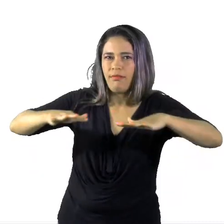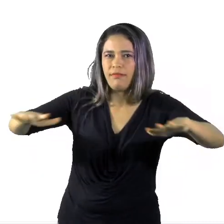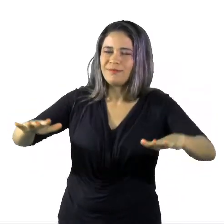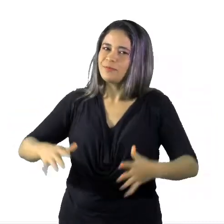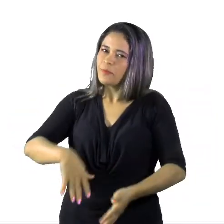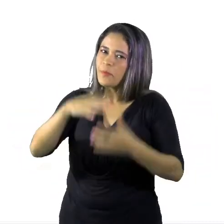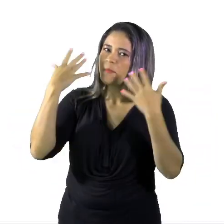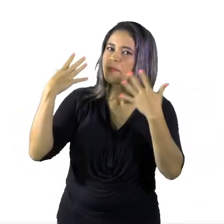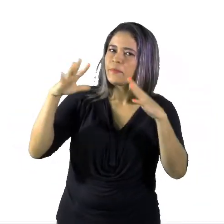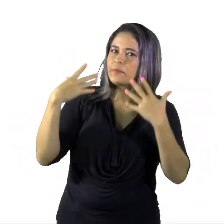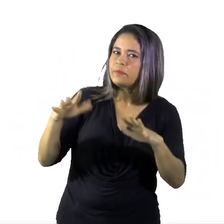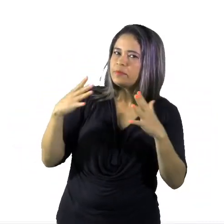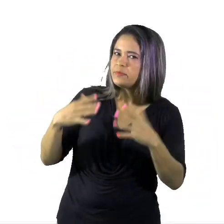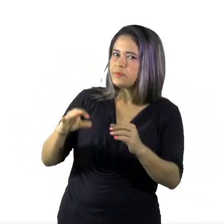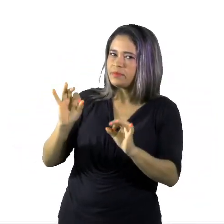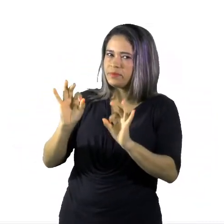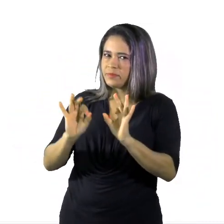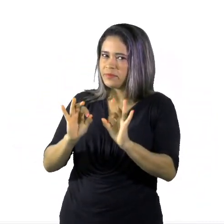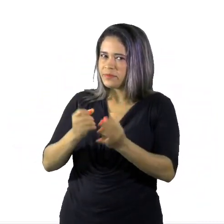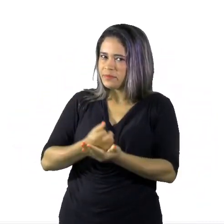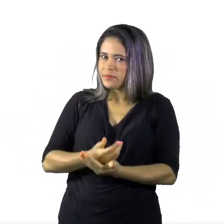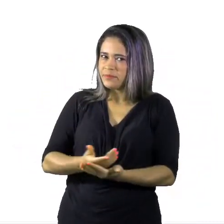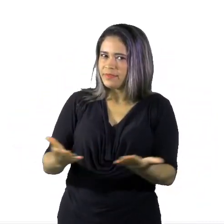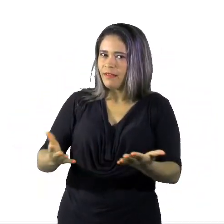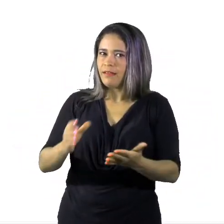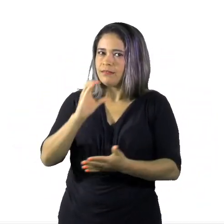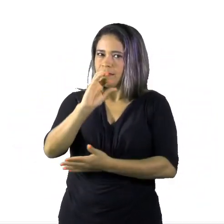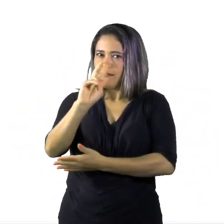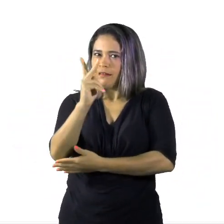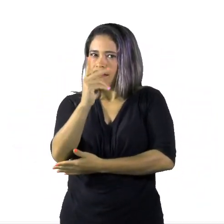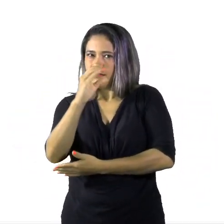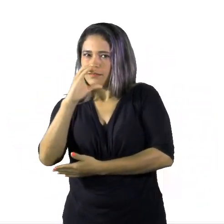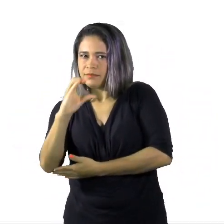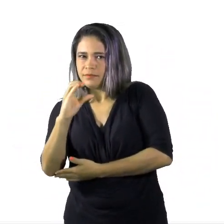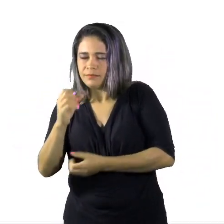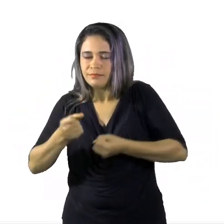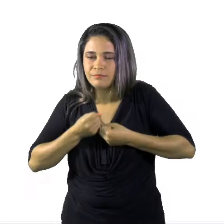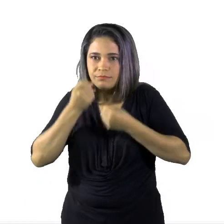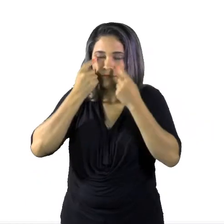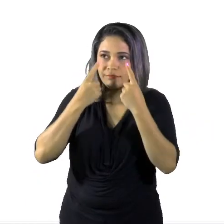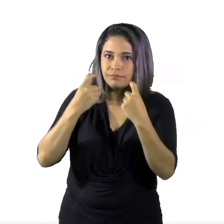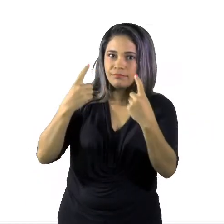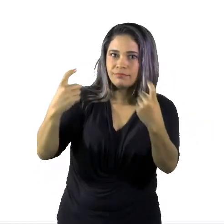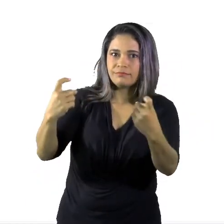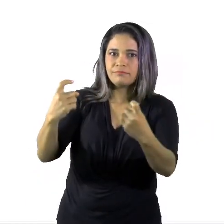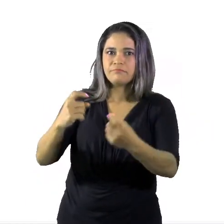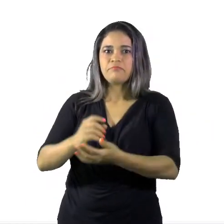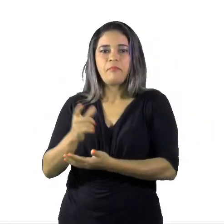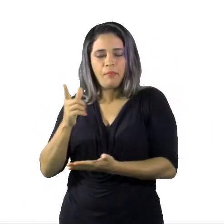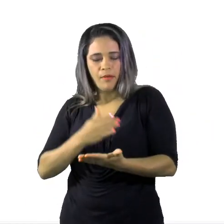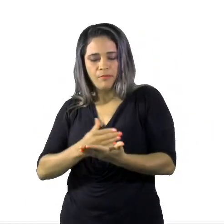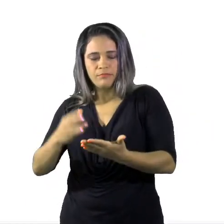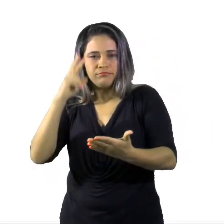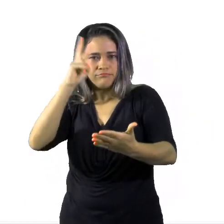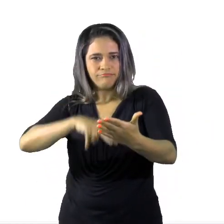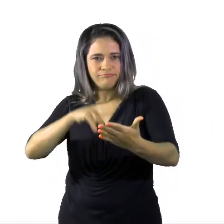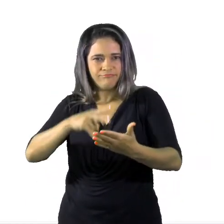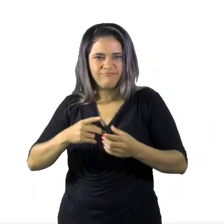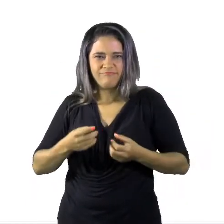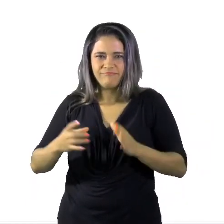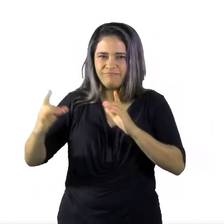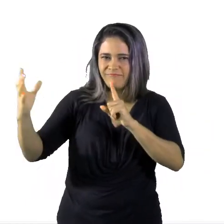pelo trabalho que a CHC desenvolve despertando a curiosidade para a leitura, instigando